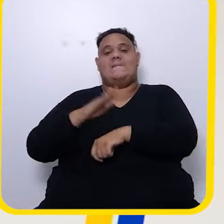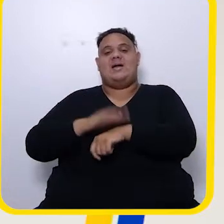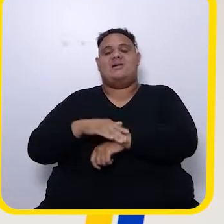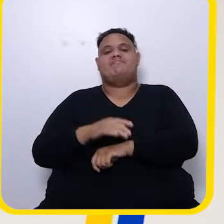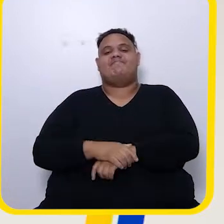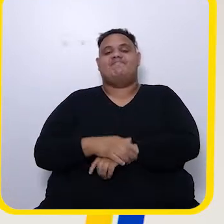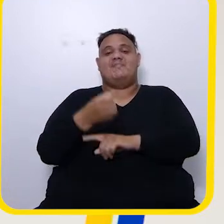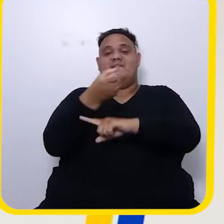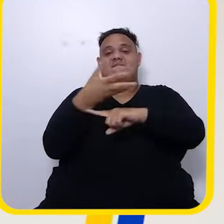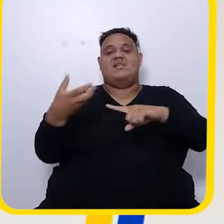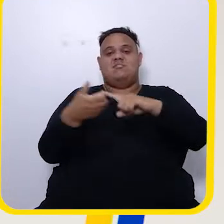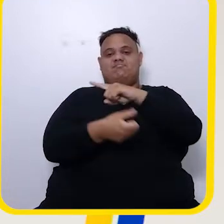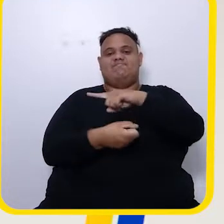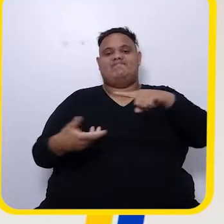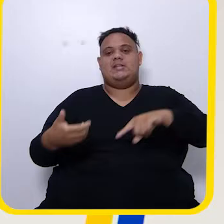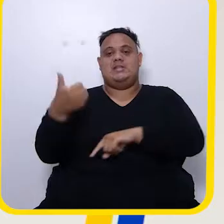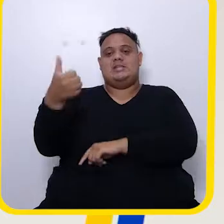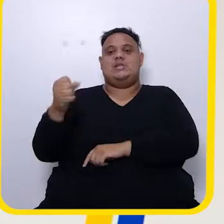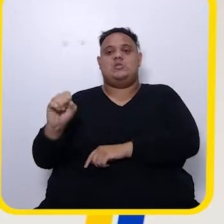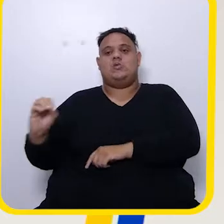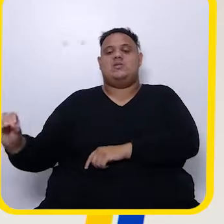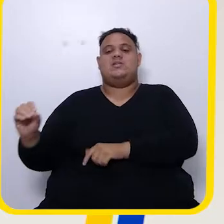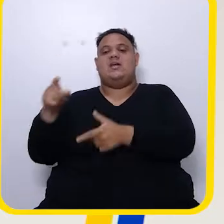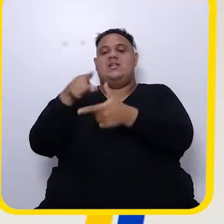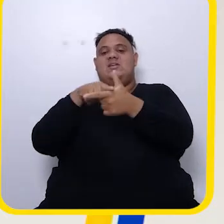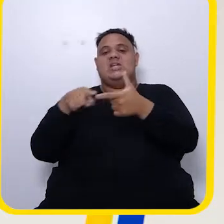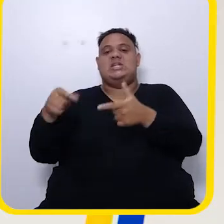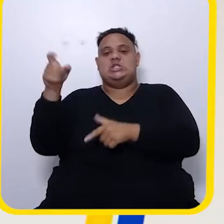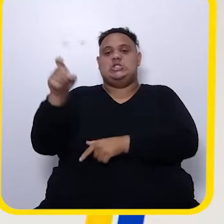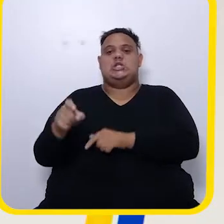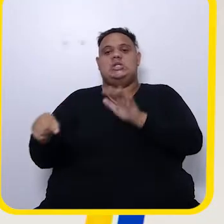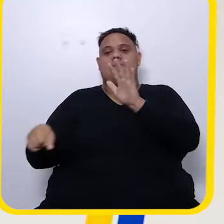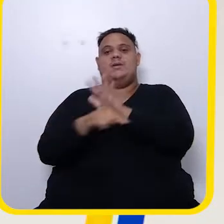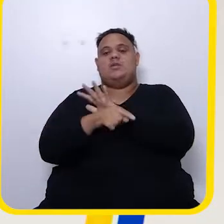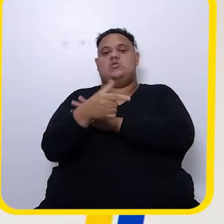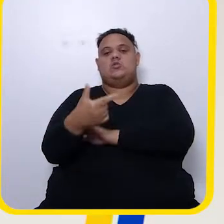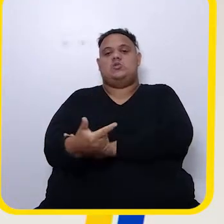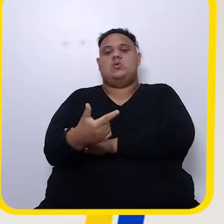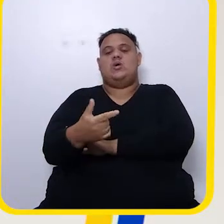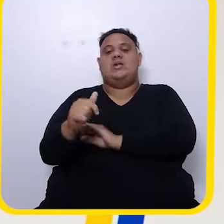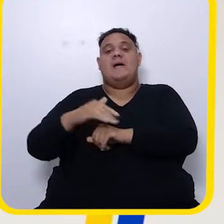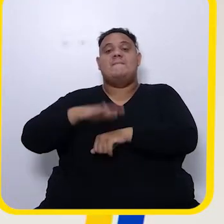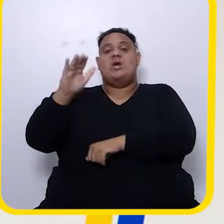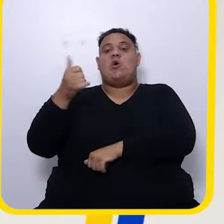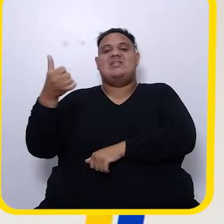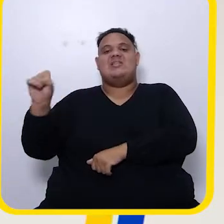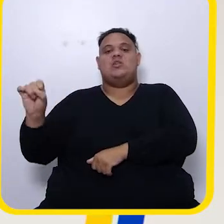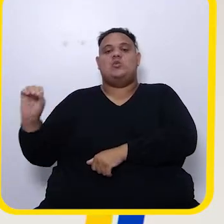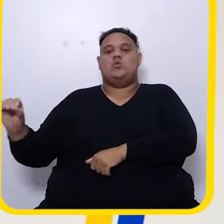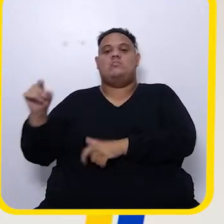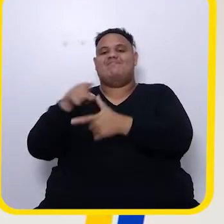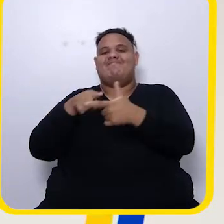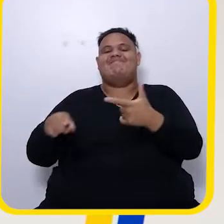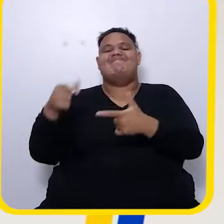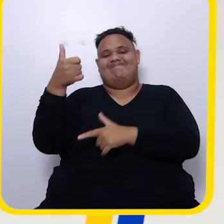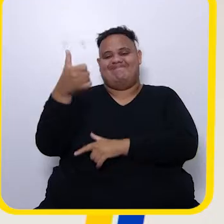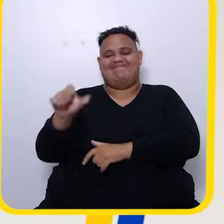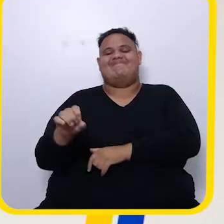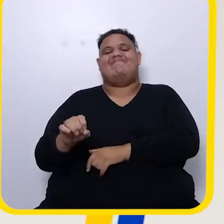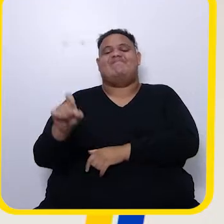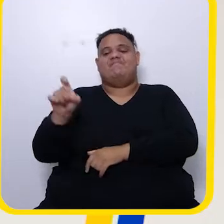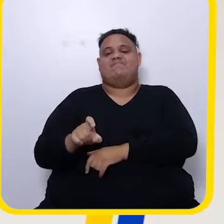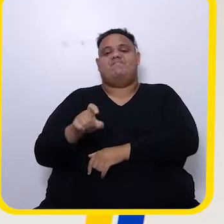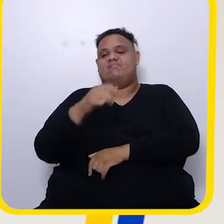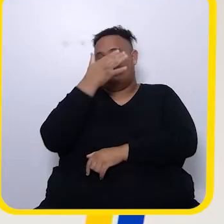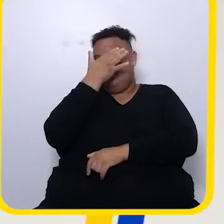fração 180 dividido por X menos 2, ela é maior do que a de 180 dividido por X. E